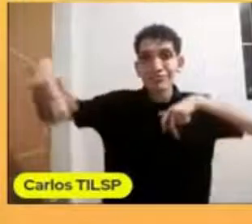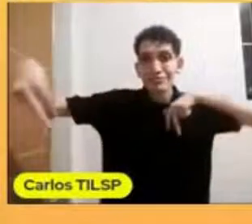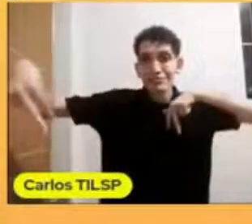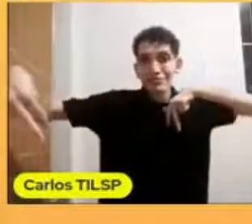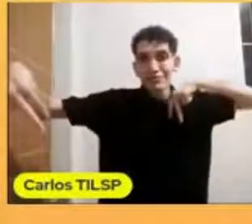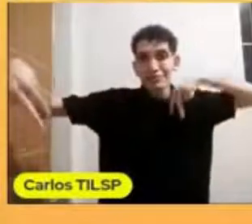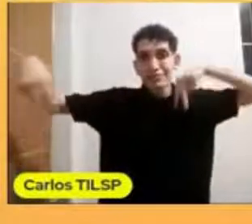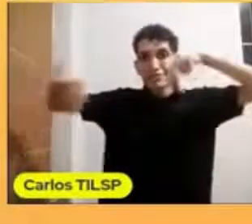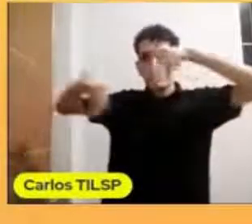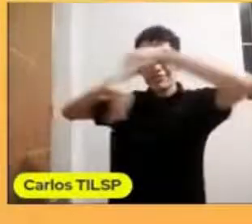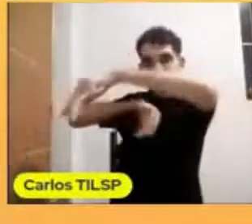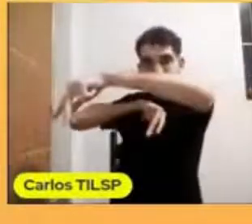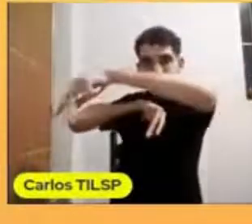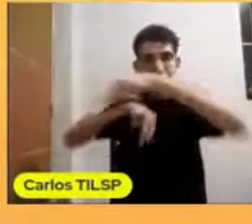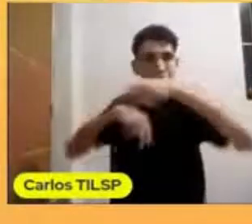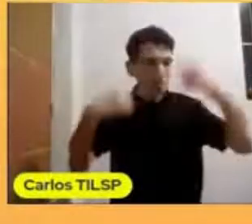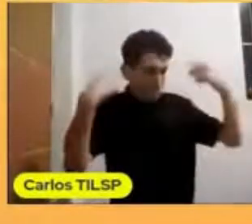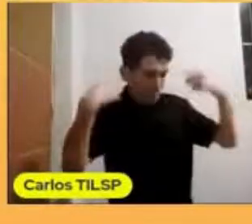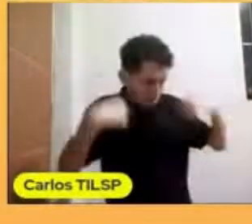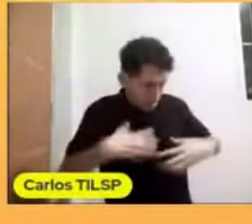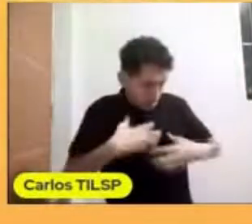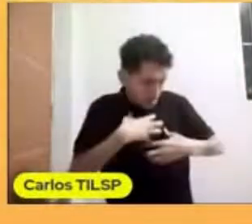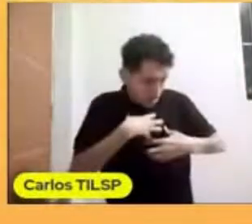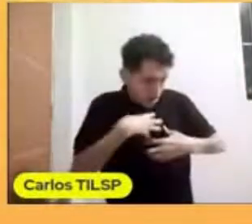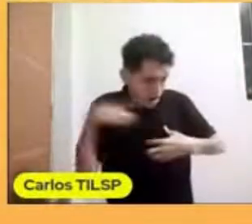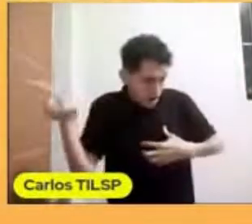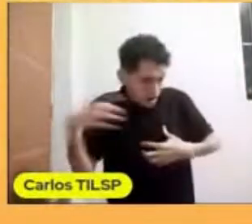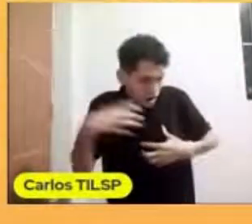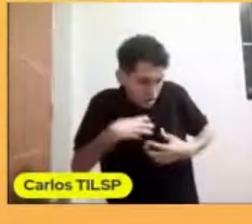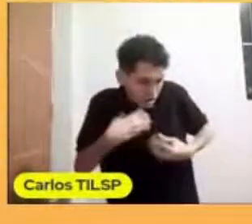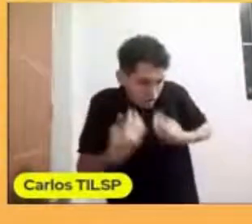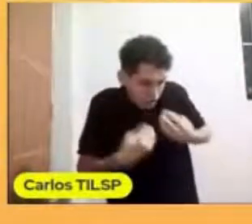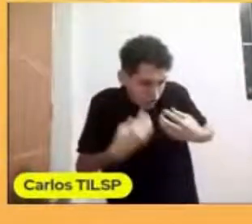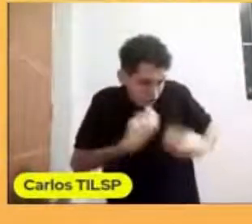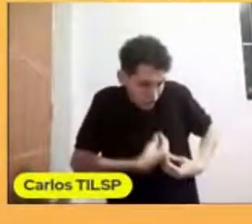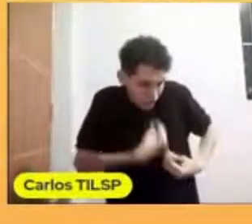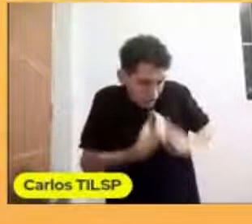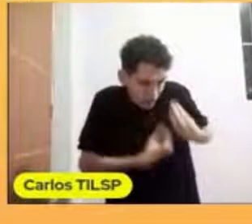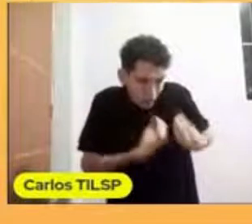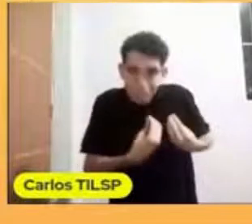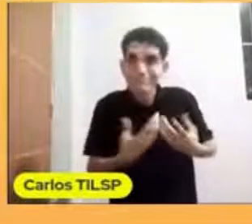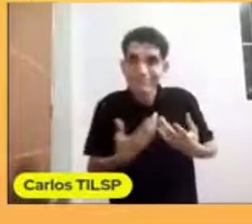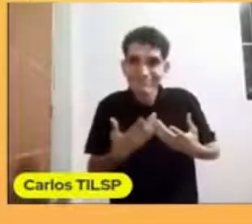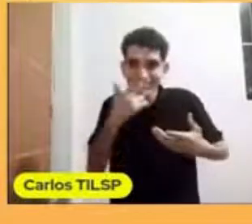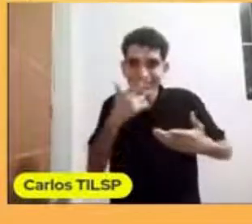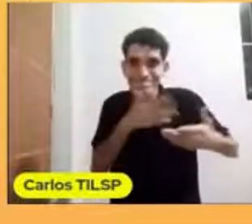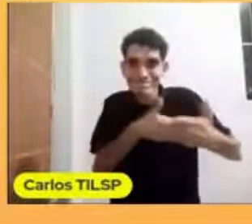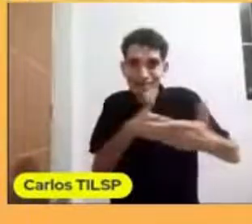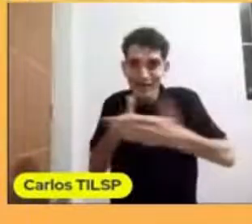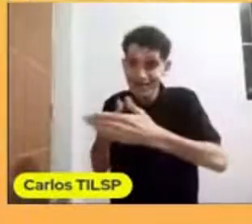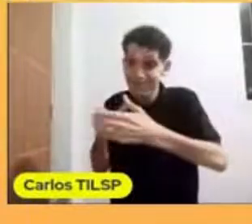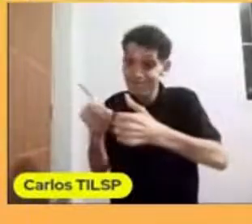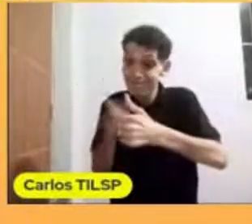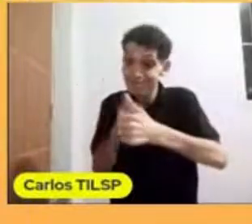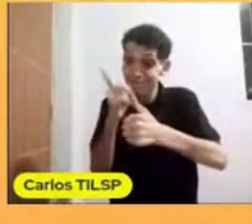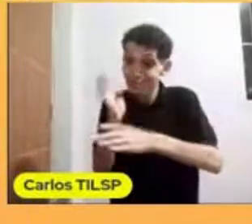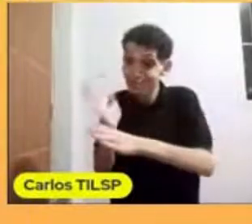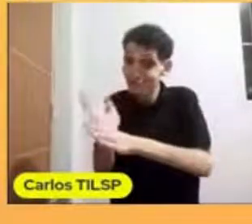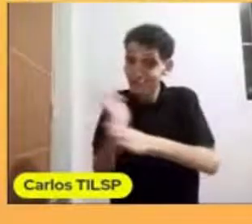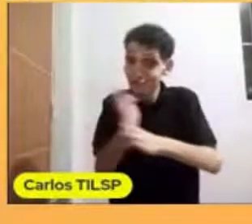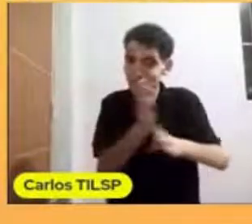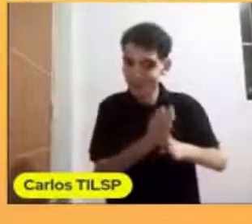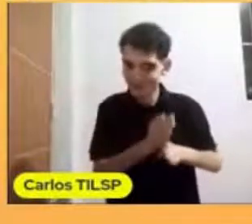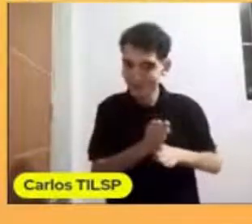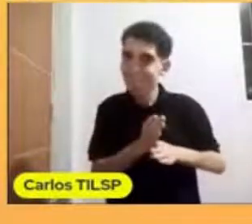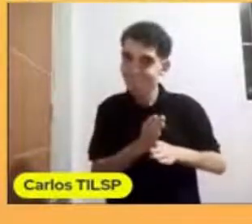eu preciso identificar aí quais são as barreiras. Para a gente identificar quais são as barreiras, eu preciso entrar